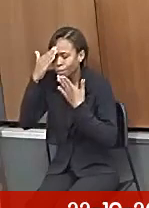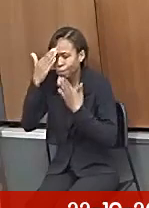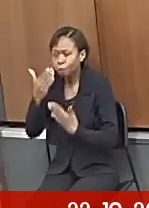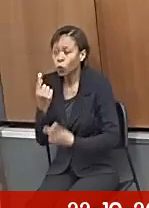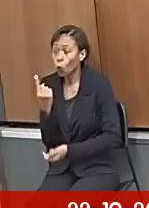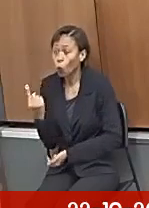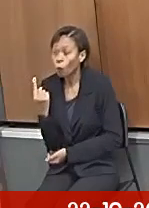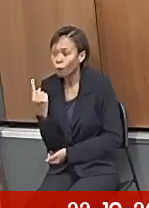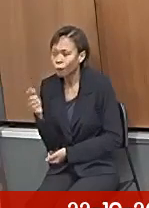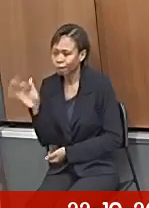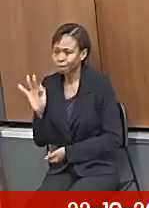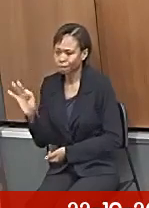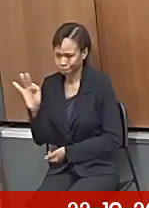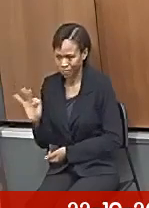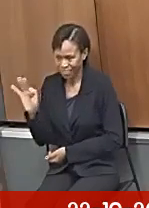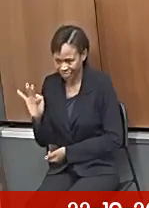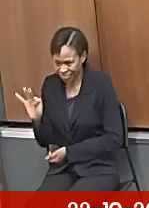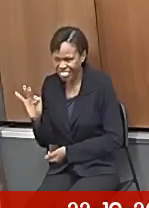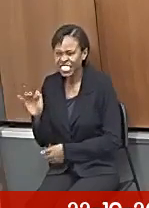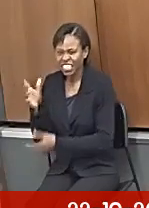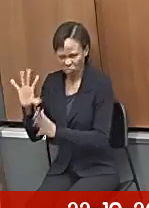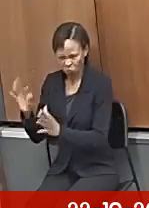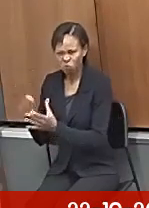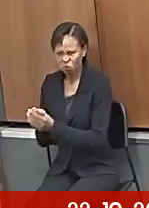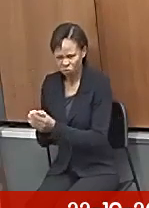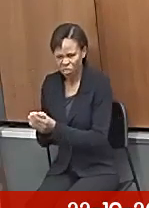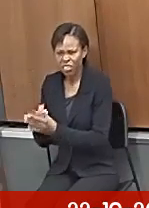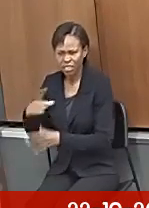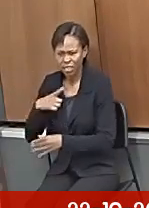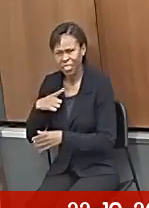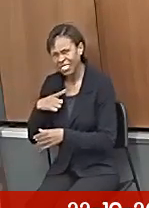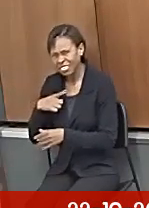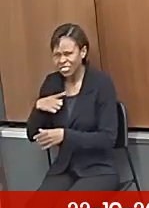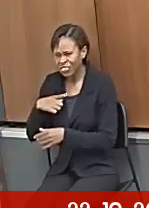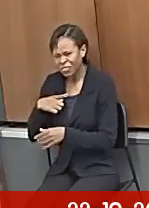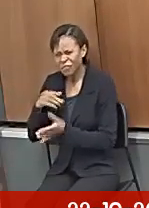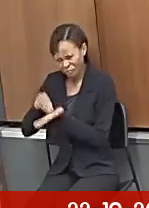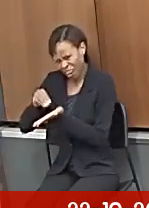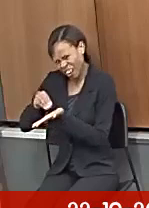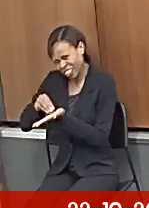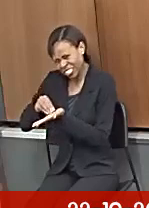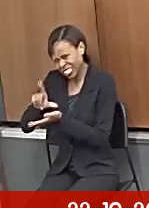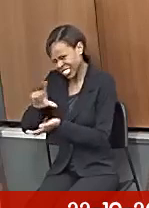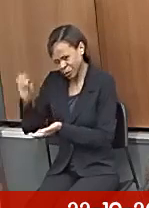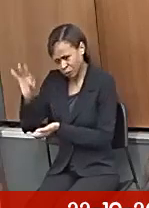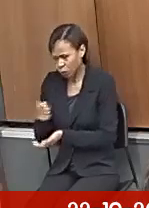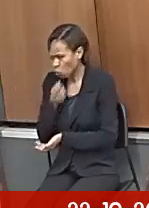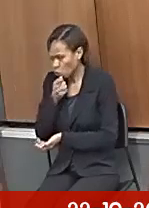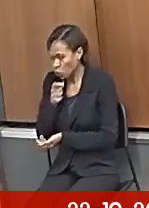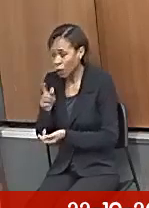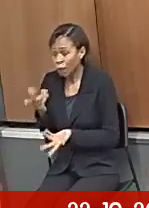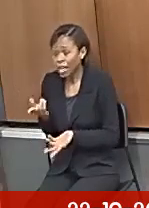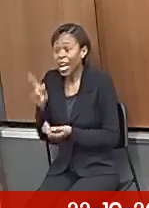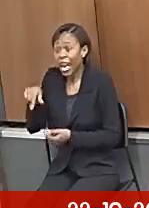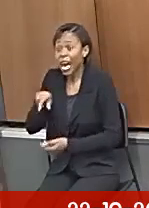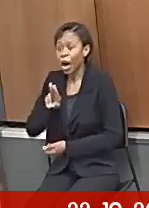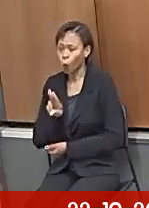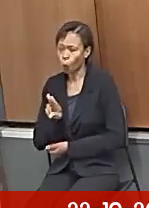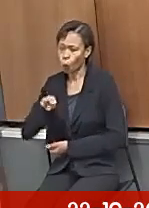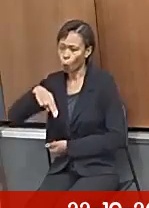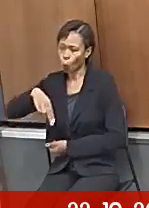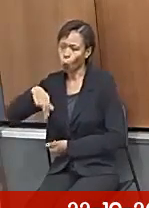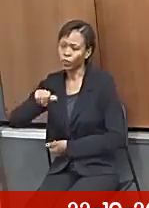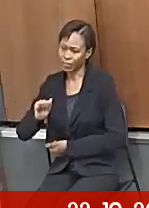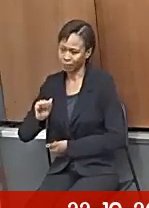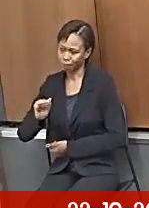que tem exercitado a inclusão. Também não chegou lá, não é 100%, que é a UNA.